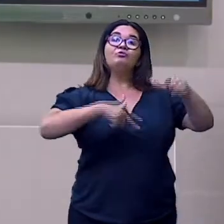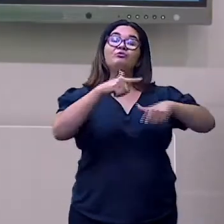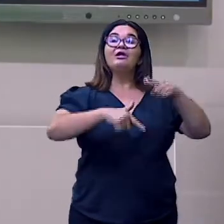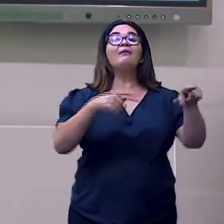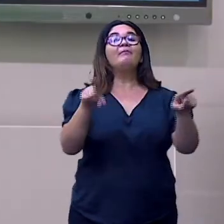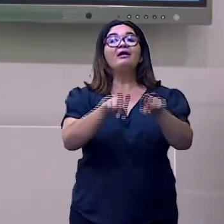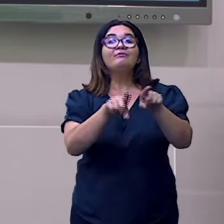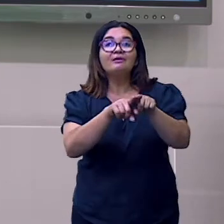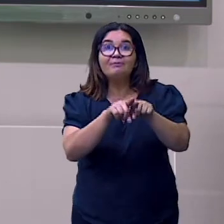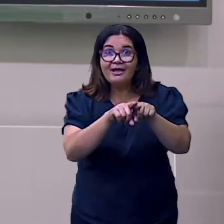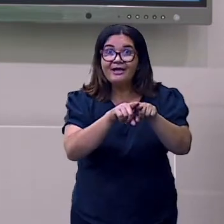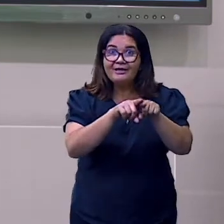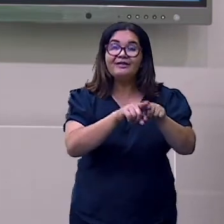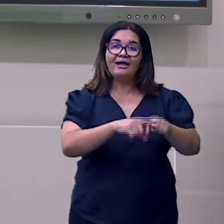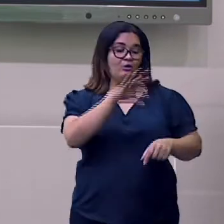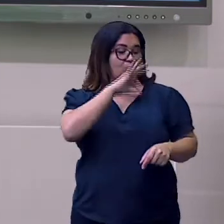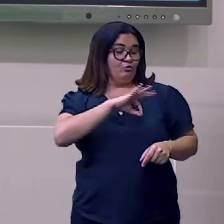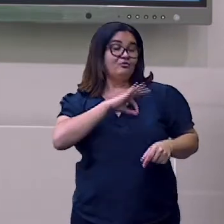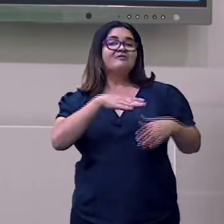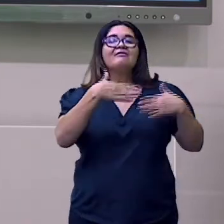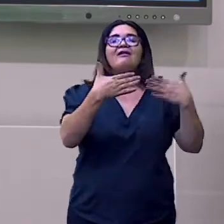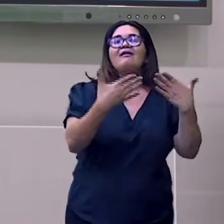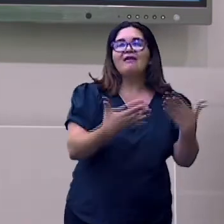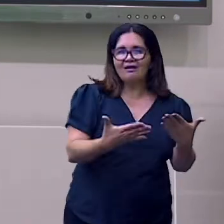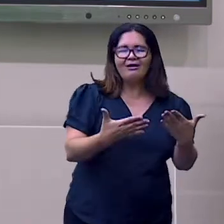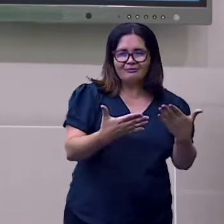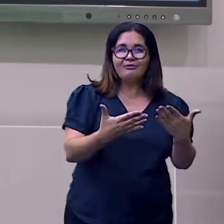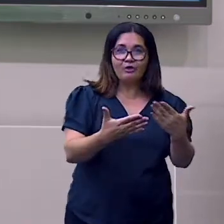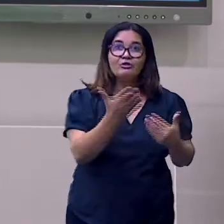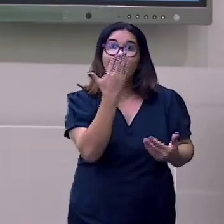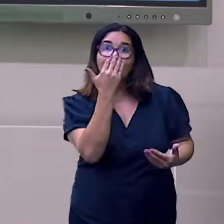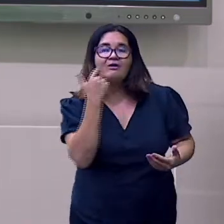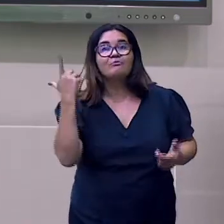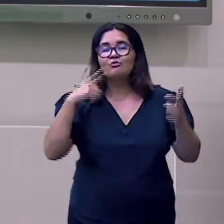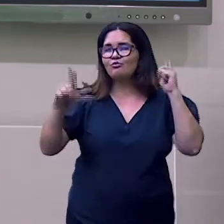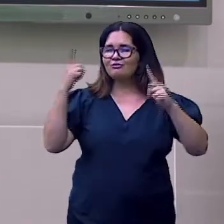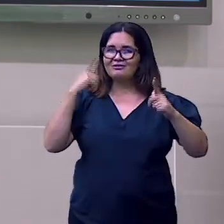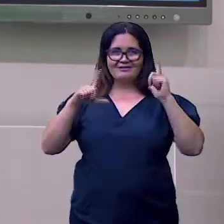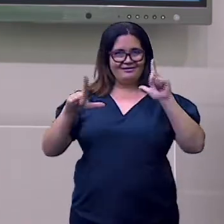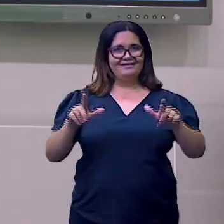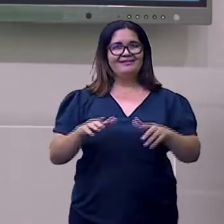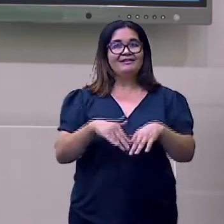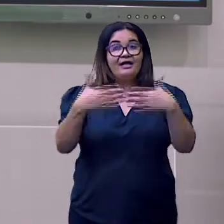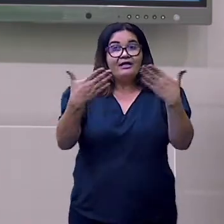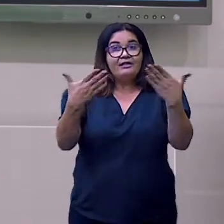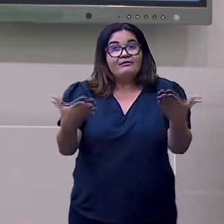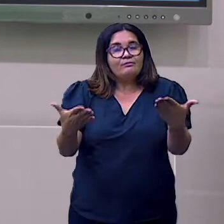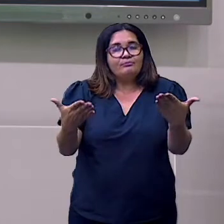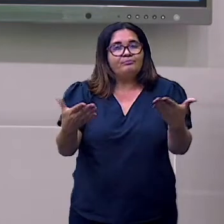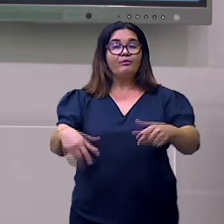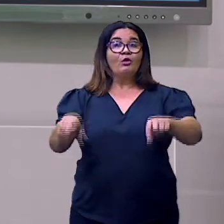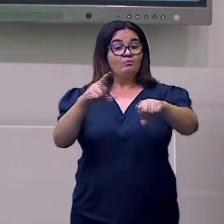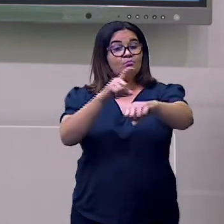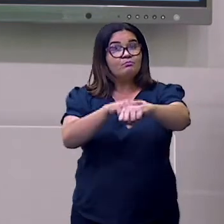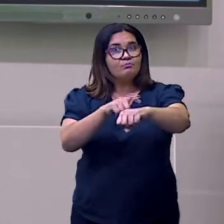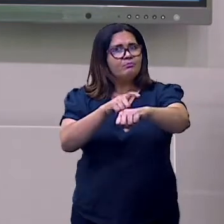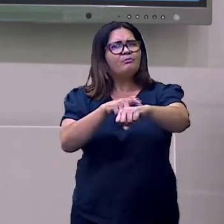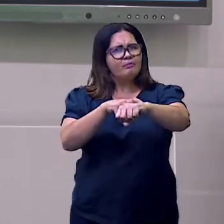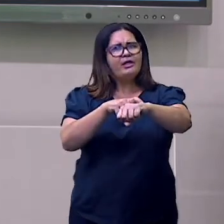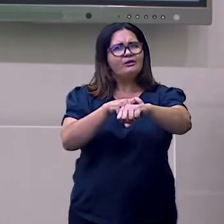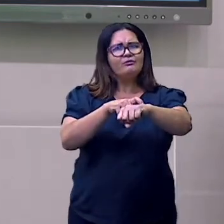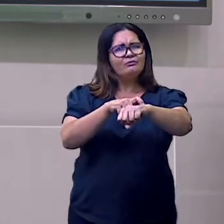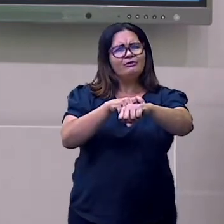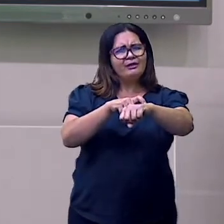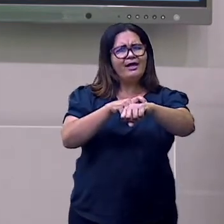sobrevivência. Mas, quando conseguimos o essencial para nos manter, começamos a precisar de mais